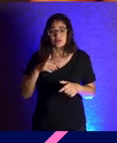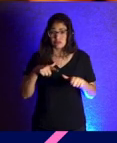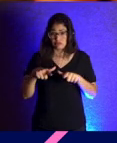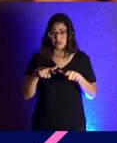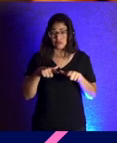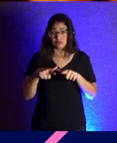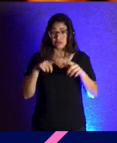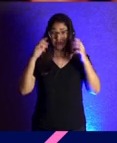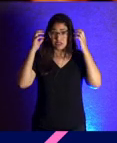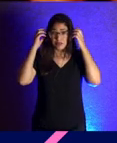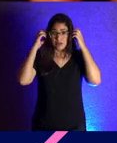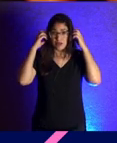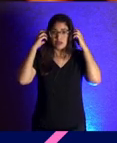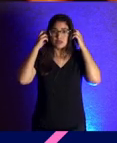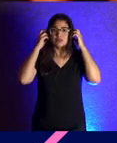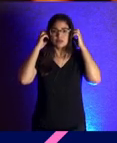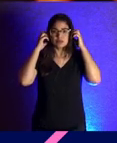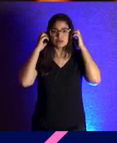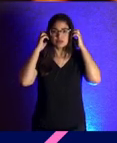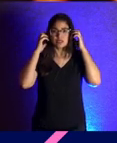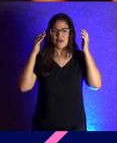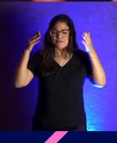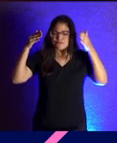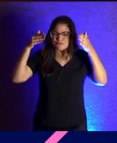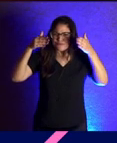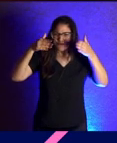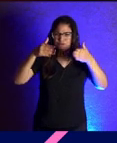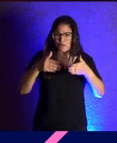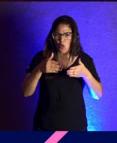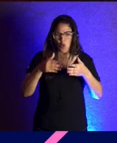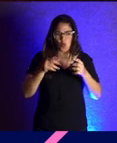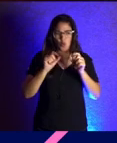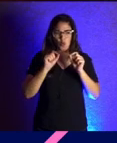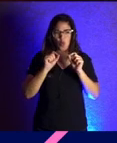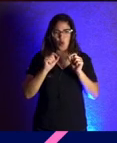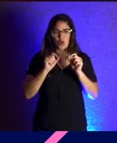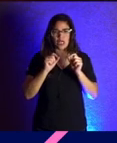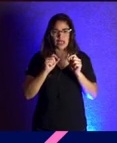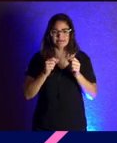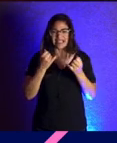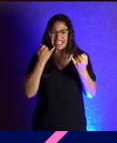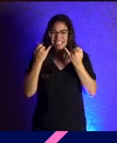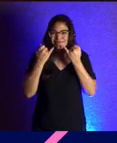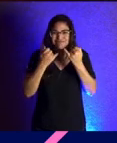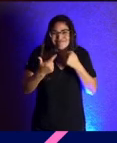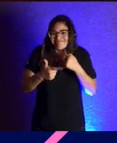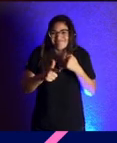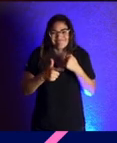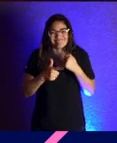estamos focados a temas de educação, de segurança e organização, de